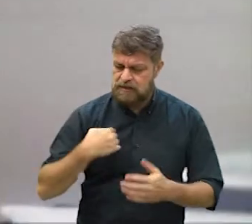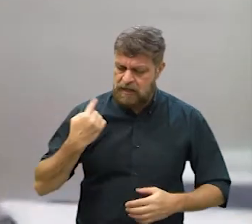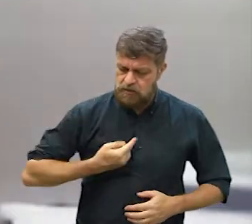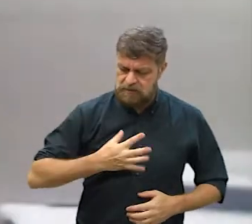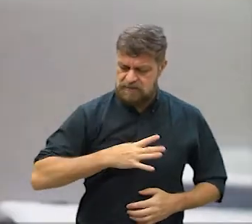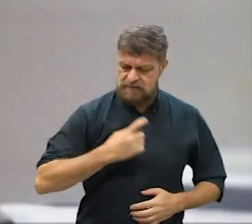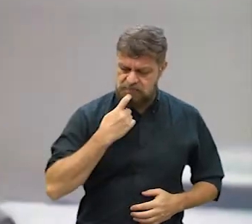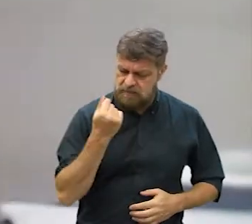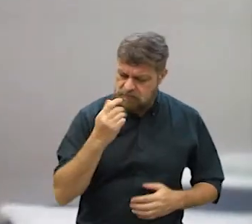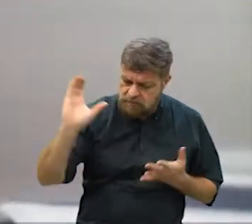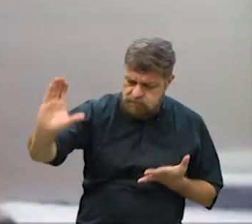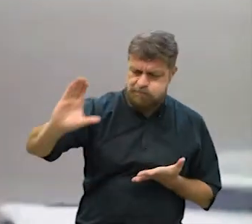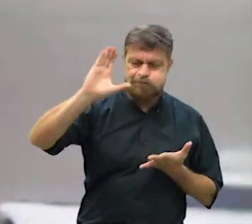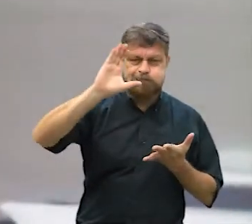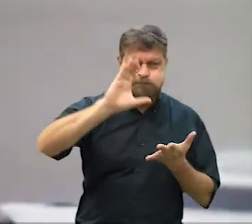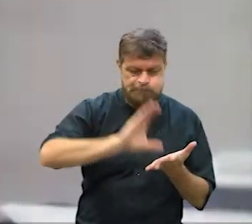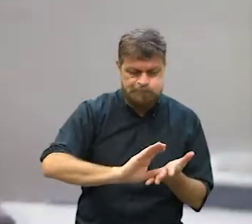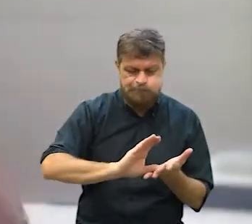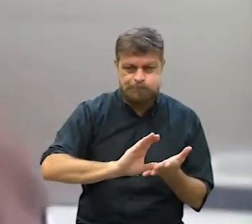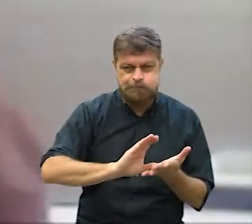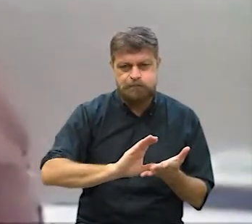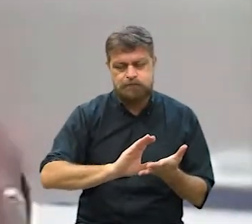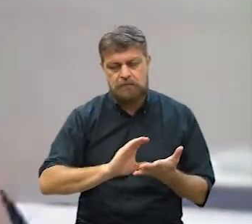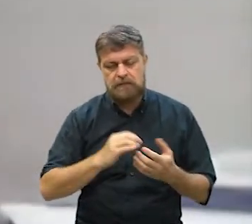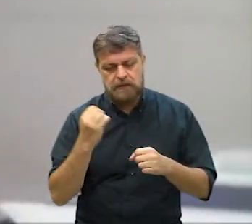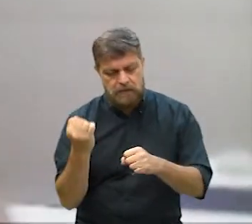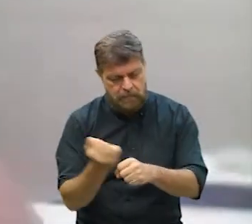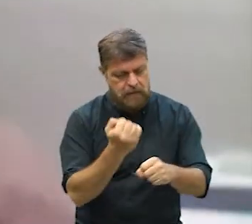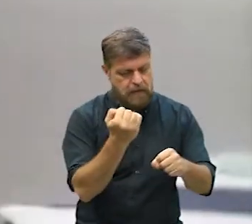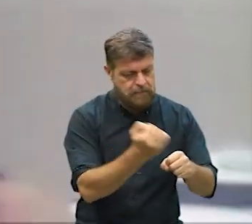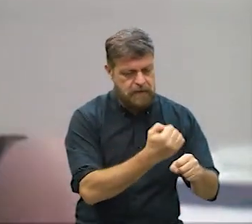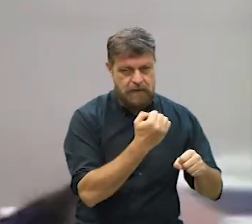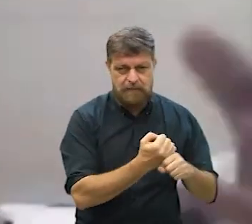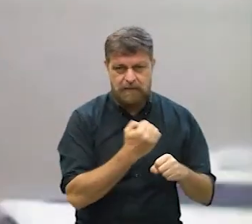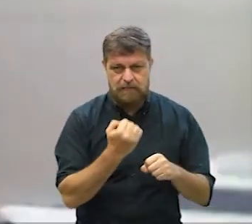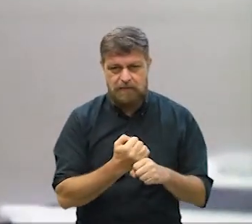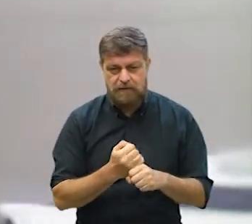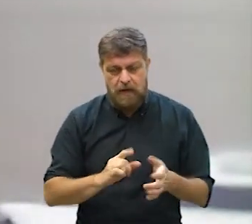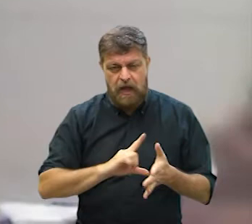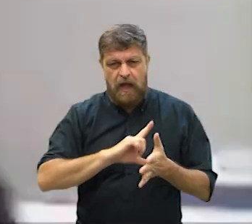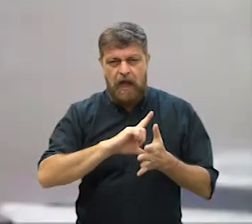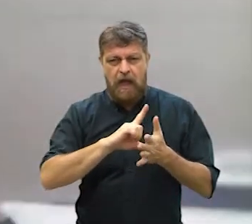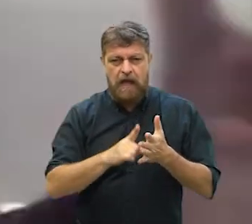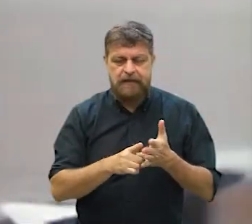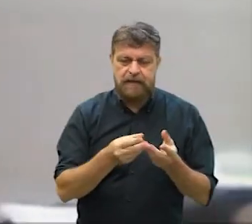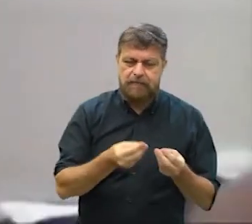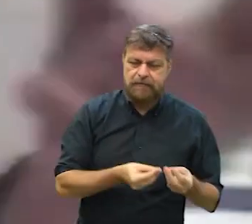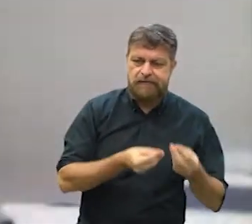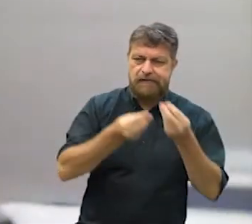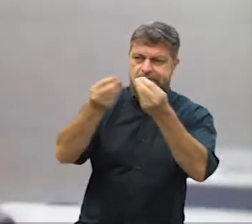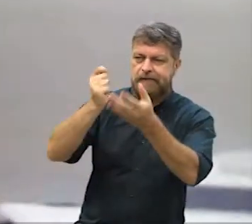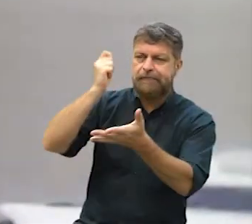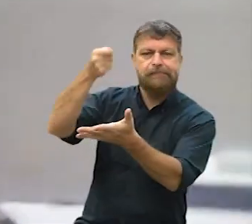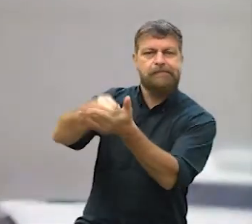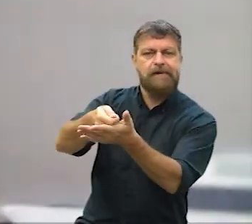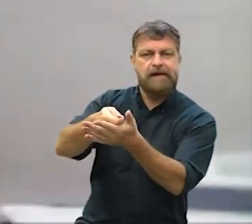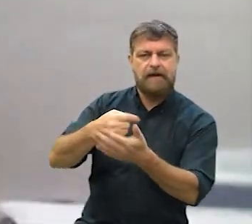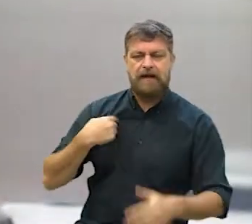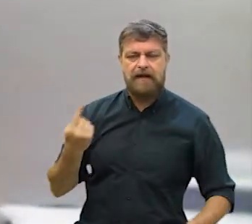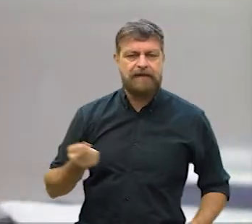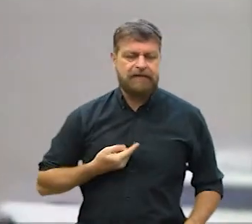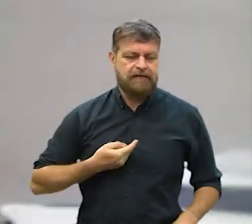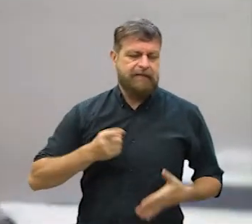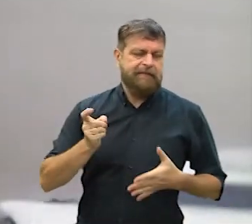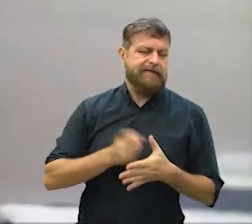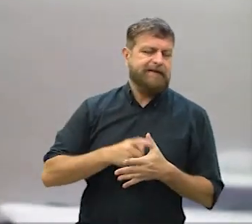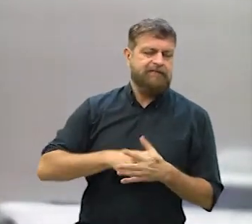seu recurso, né? E construir e pronto. E depois faz o repasse, paga o governo, ninguém vai dar